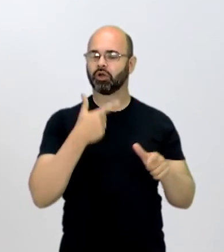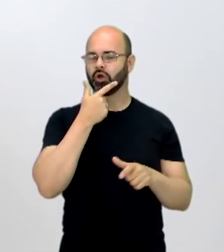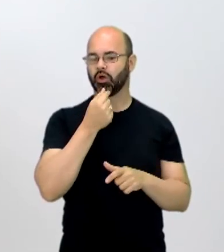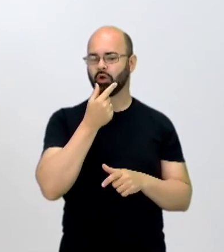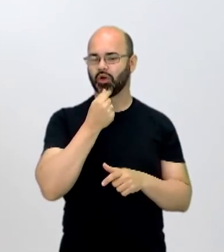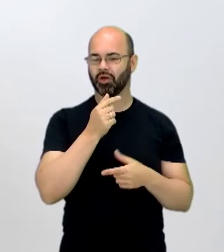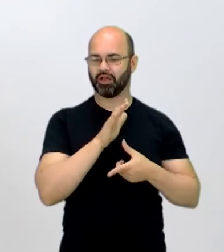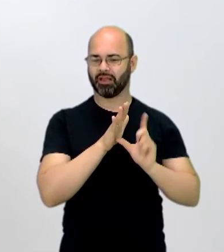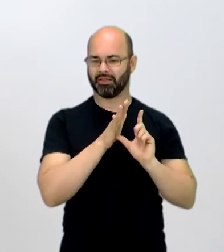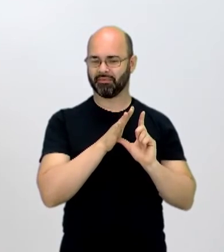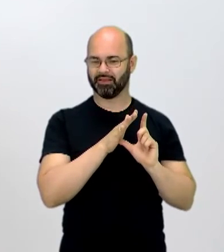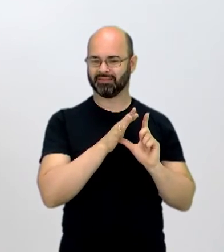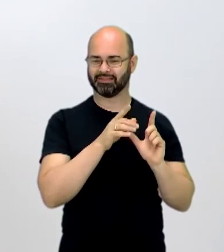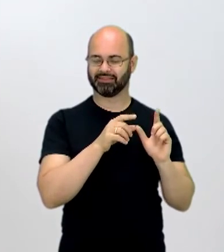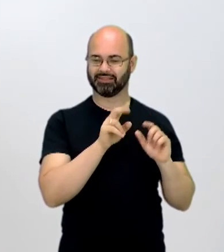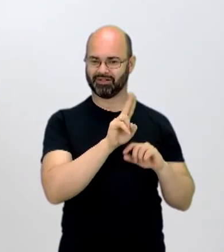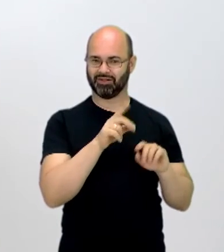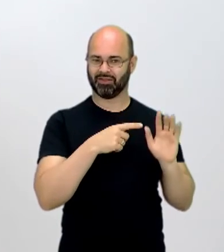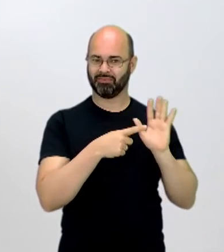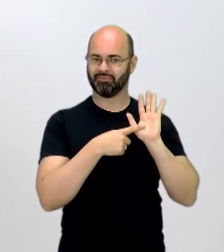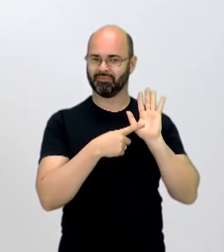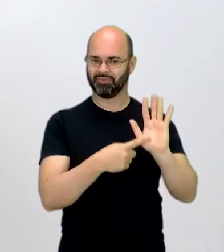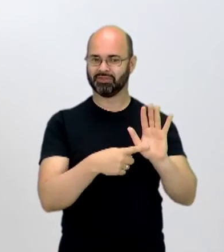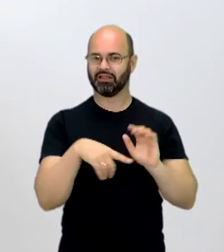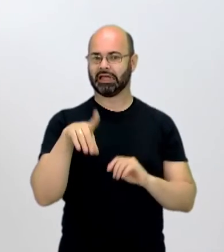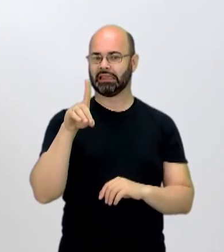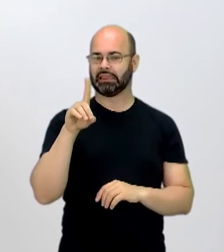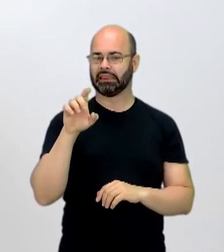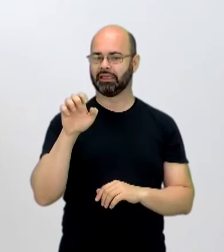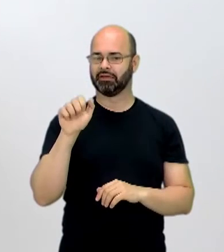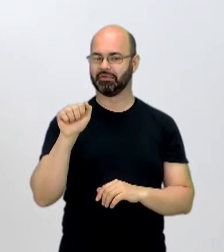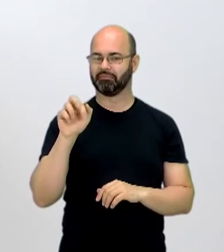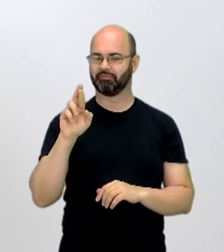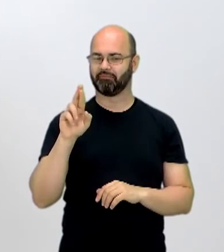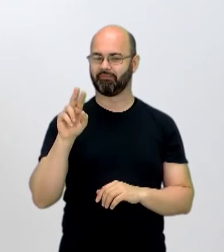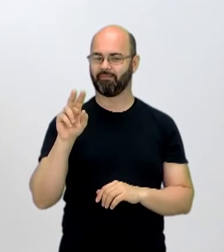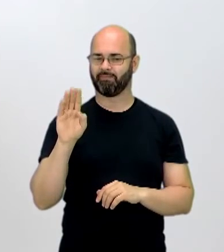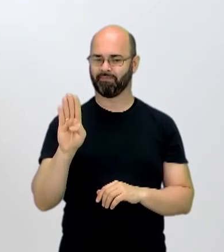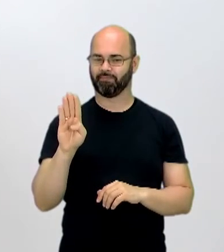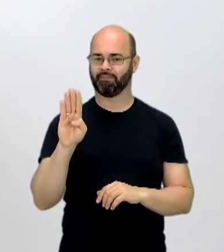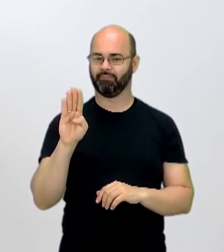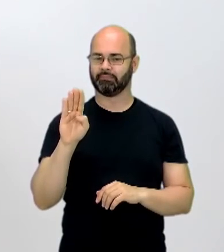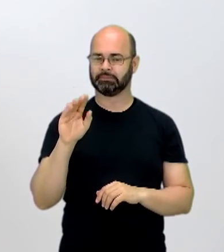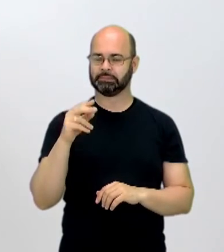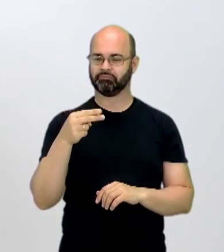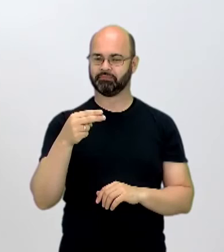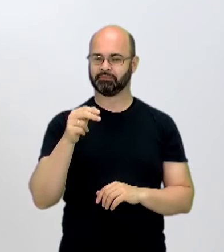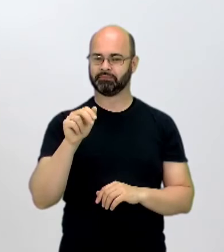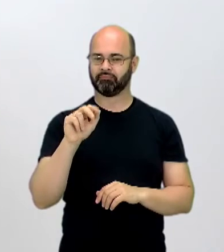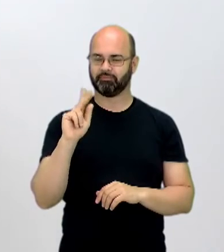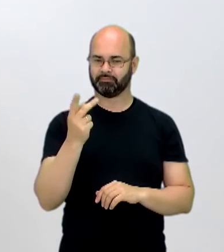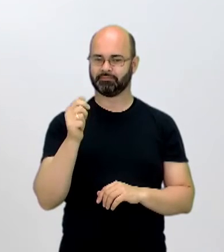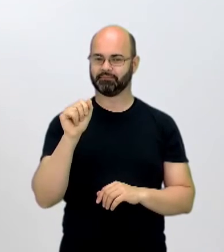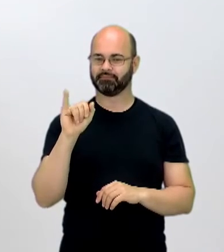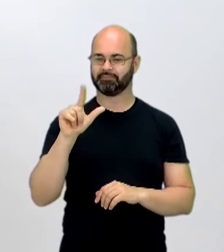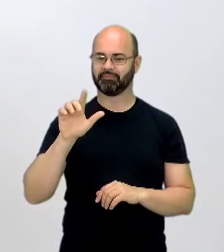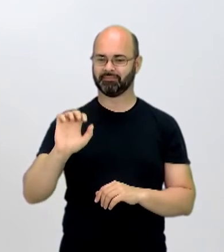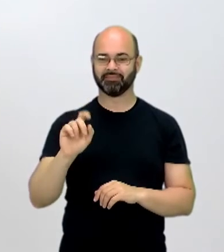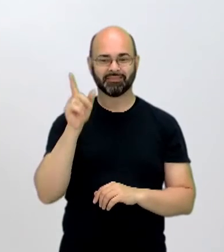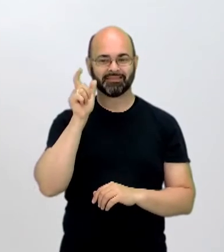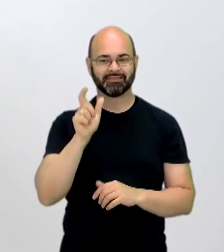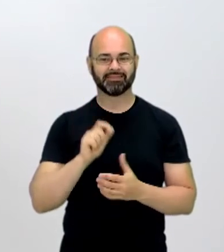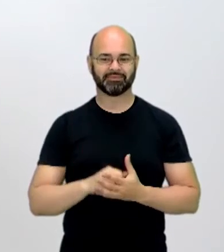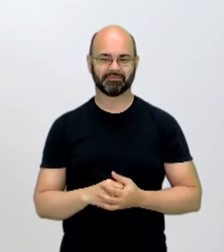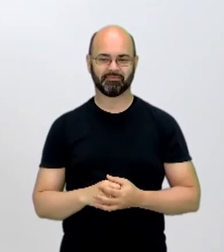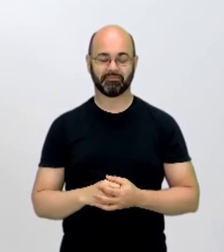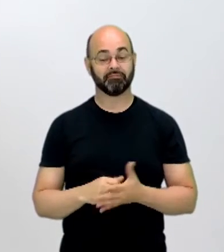Haley Rowe sobre a leitura como um hobby, né? Um hobby que é muito bom ter, de acordo com ela, é um